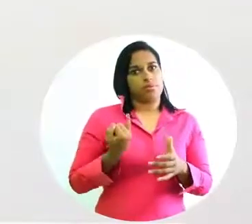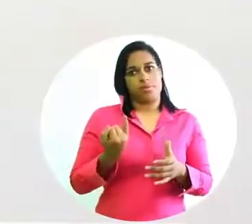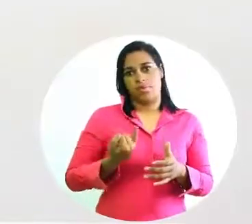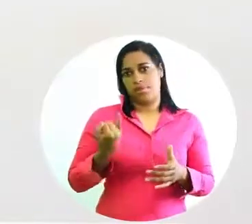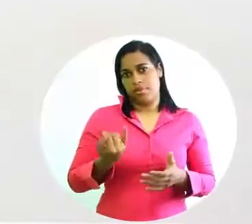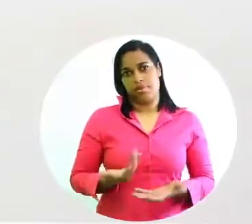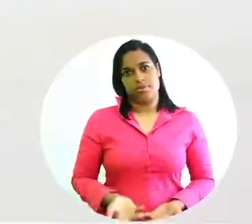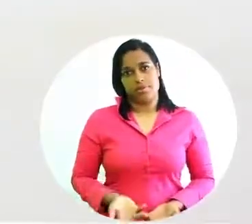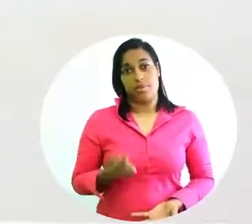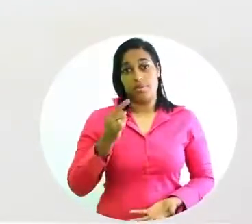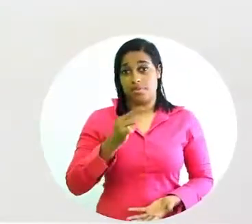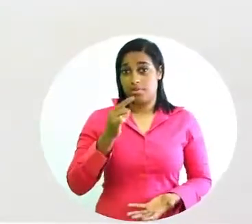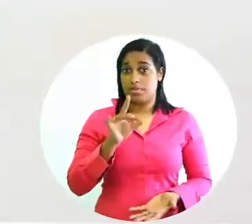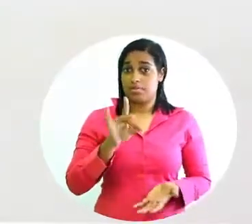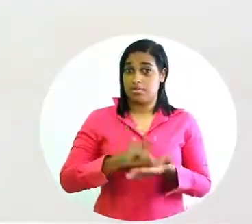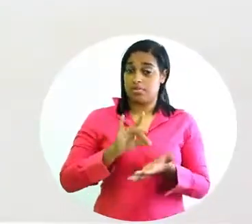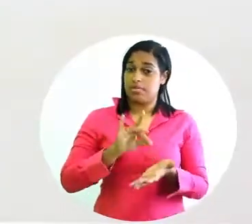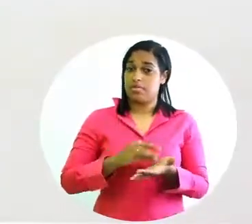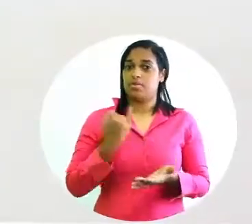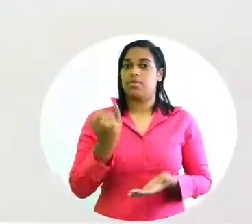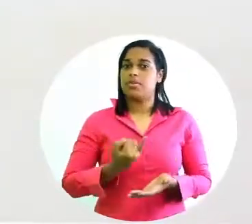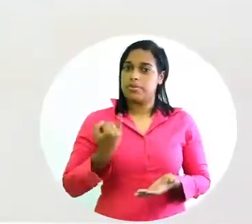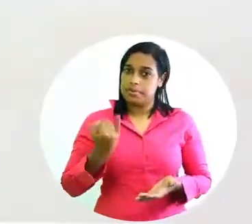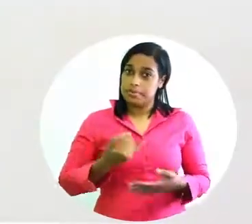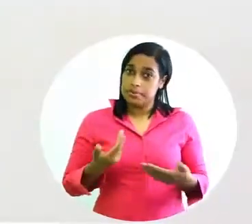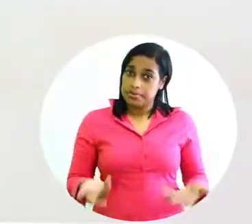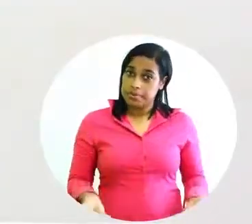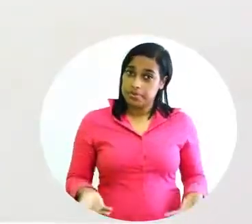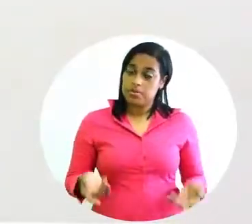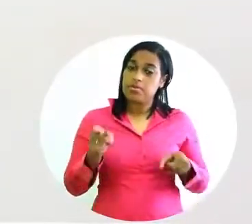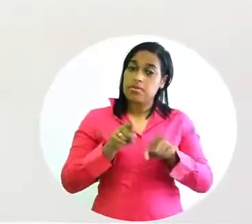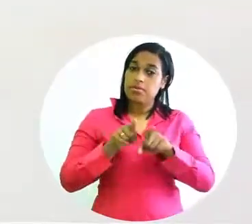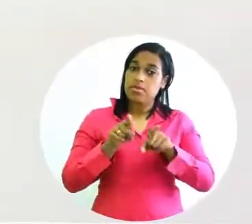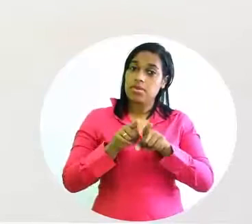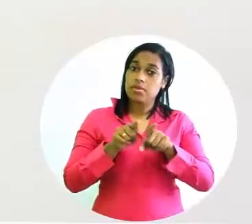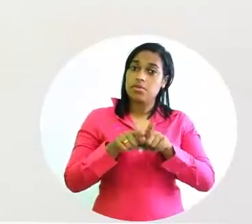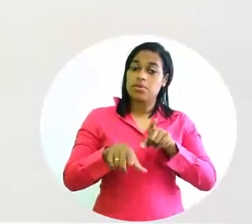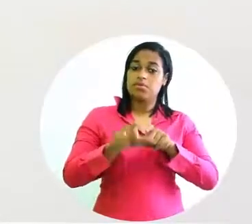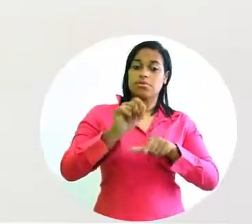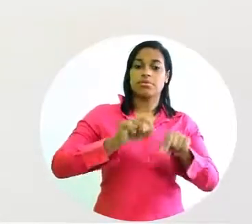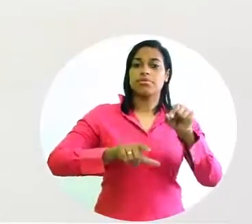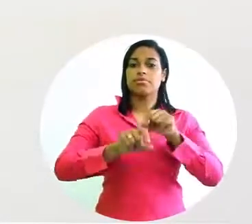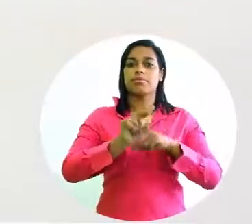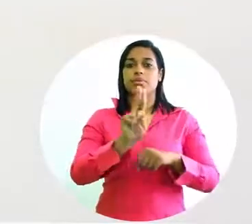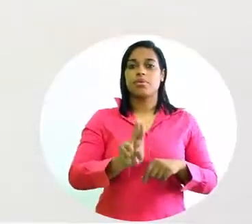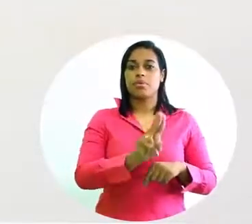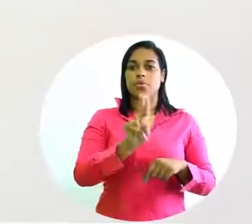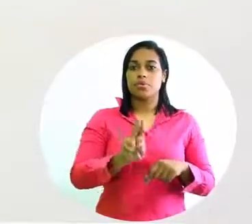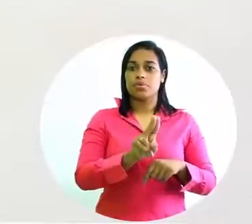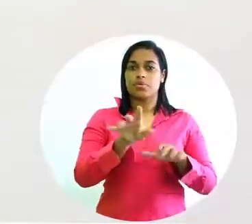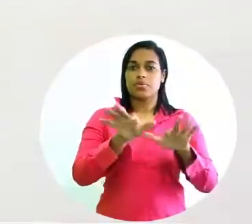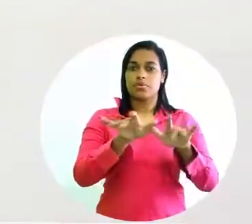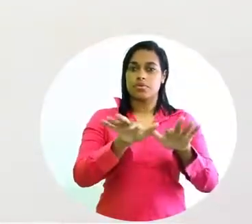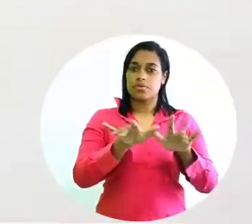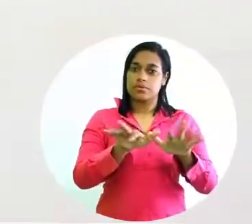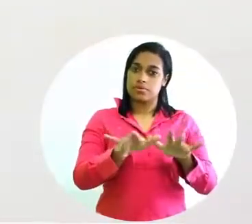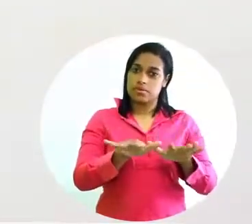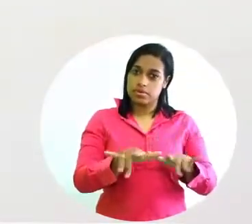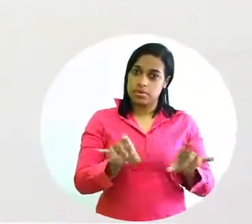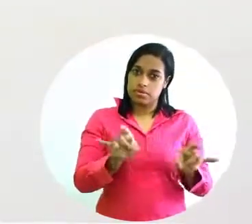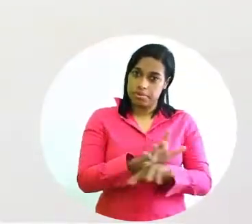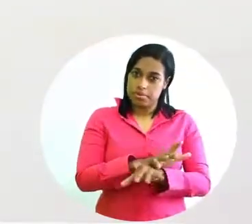importante. E isso é extremamente importante. Nós vamos também definir o uso de